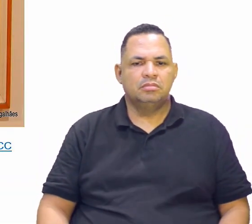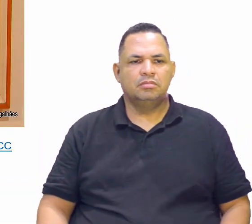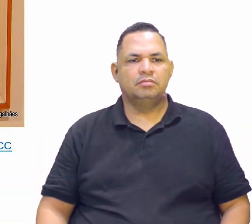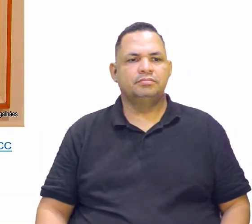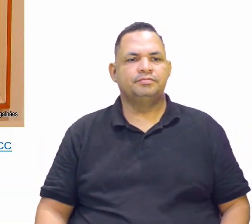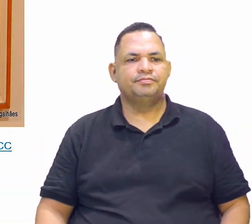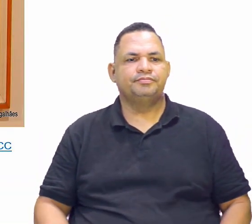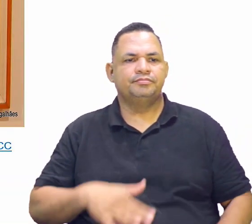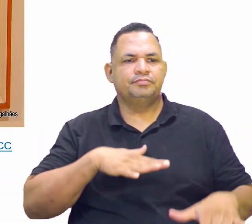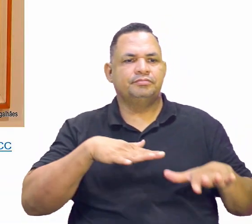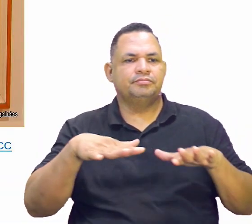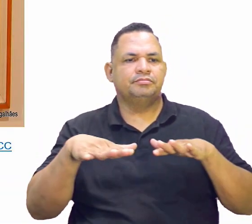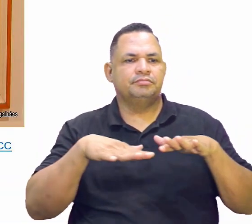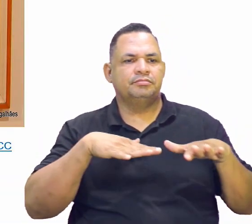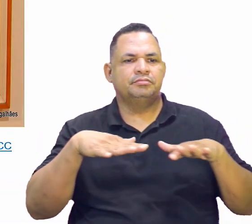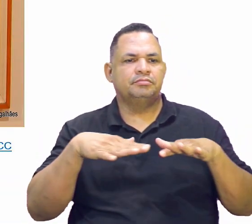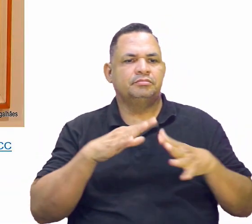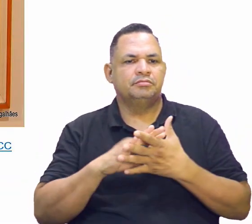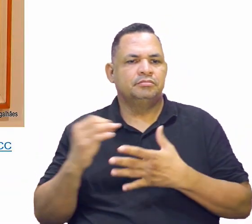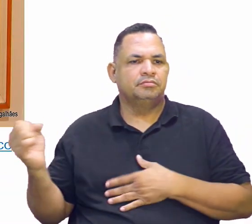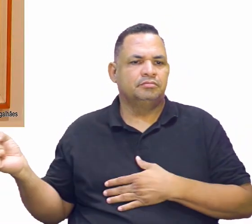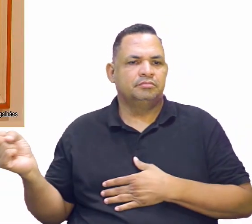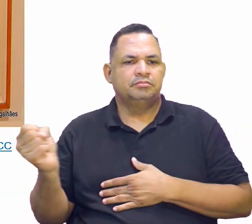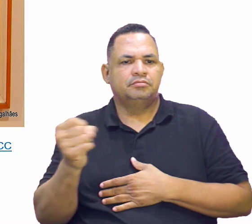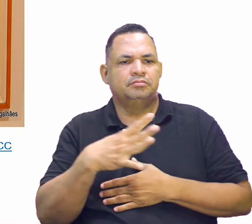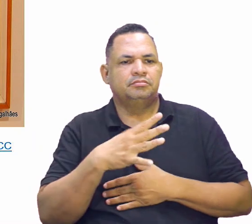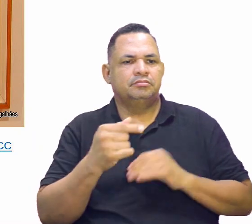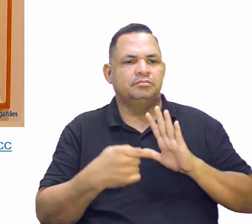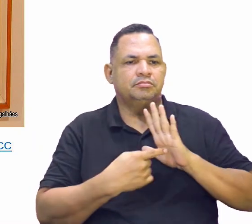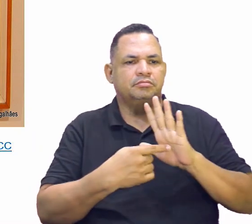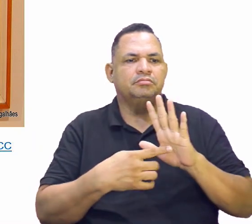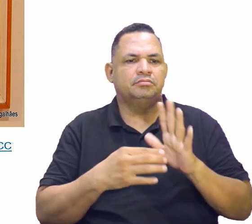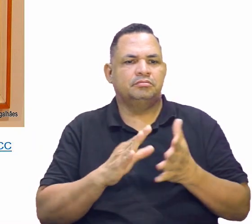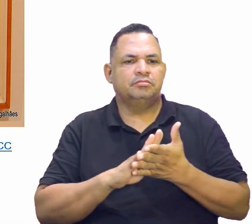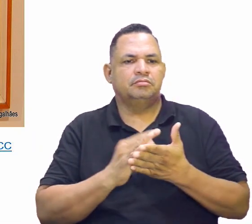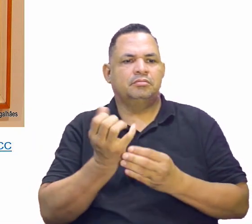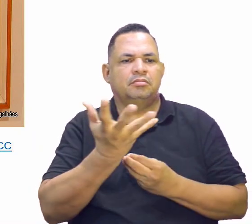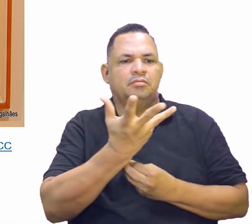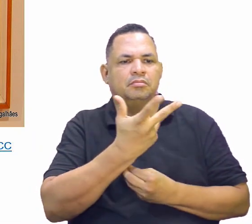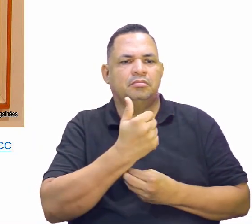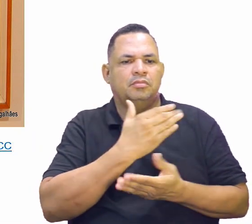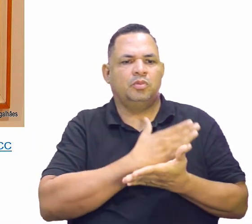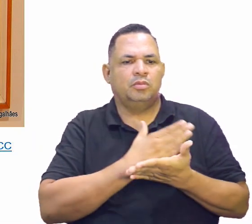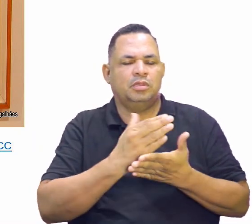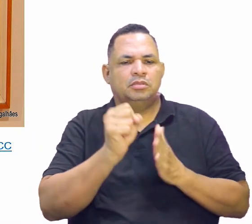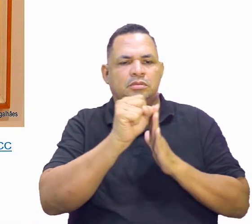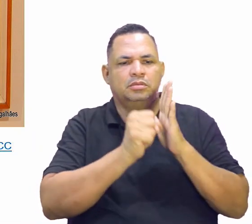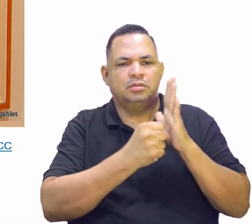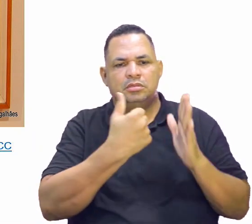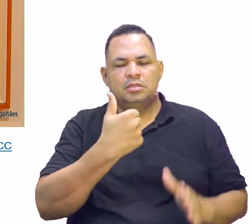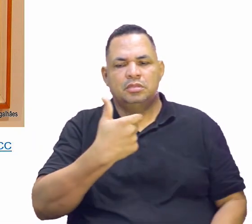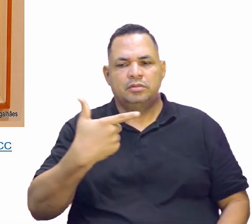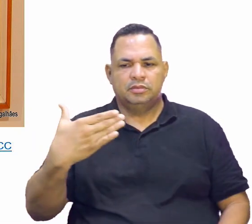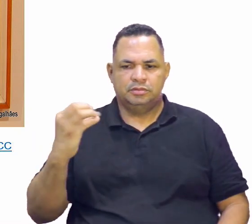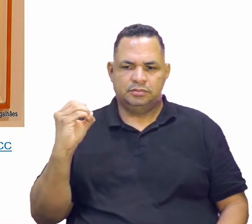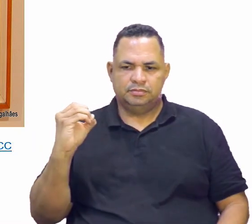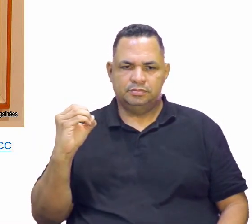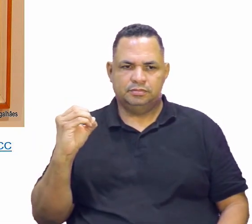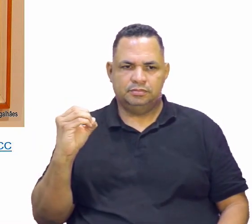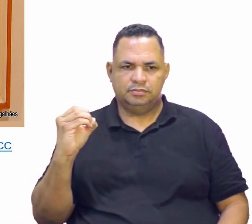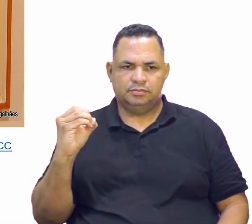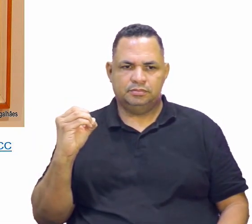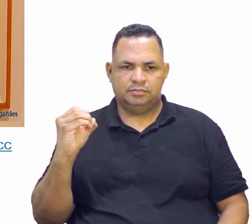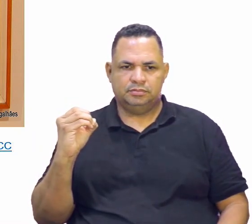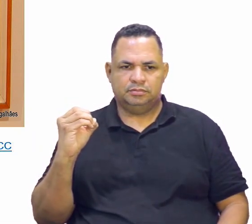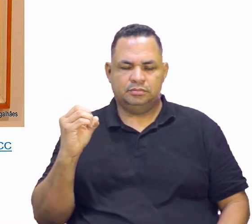Agora, os movimentos de vanguarda representam as inovações artísticas do início do século XX,